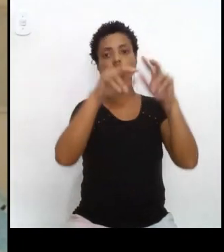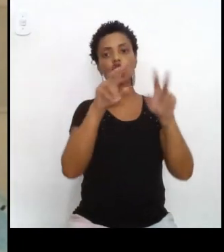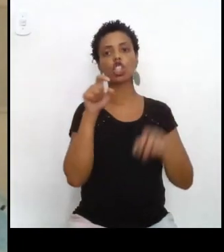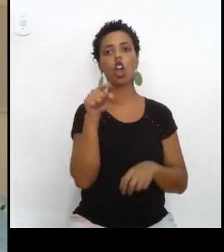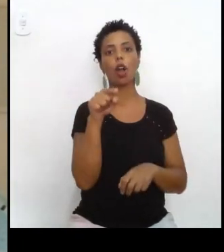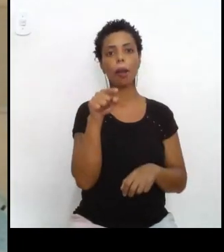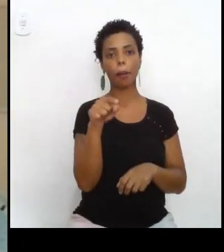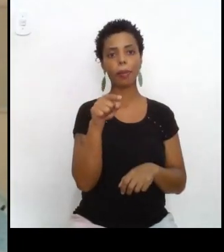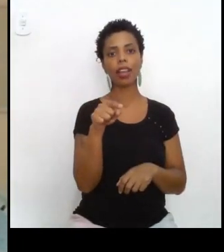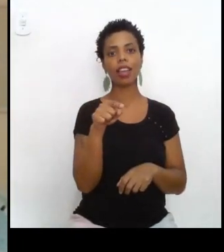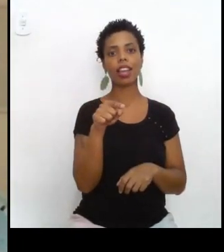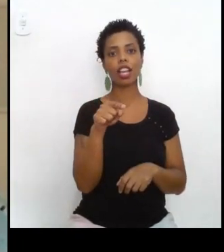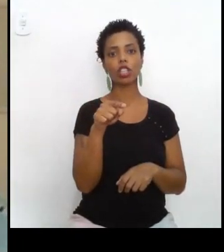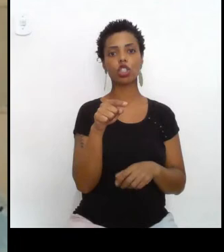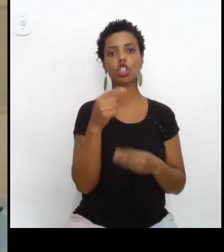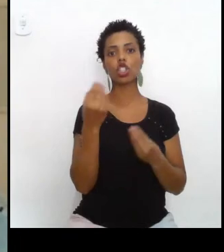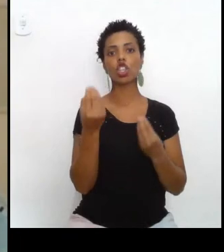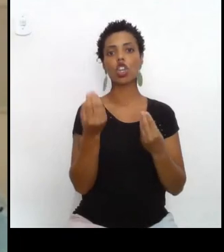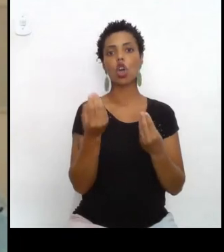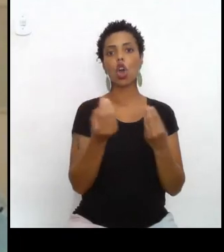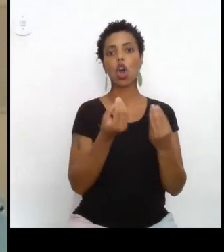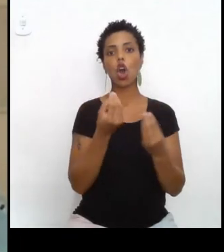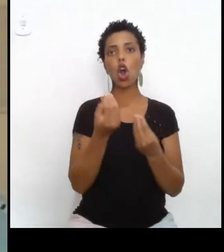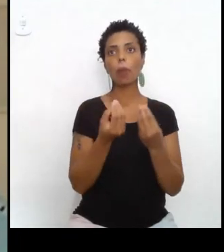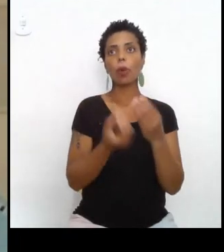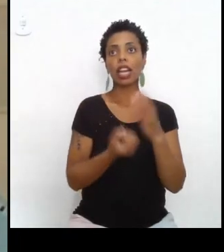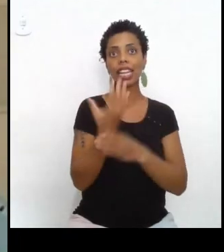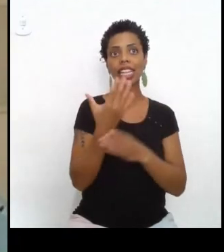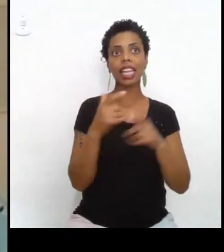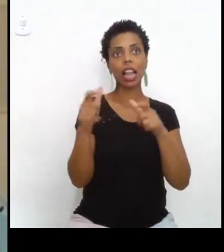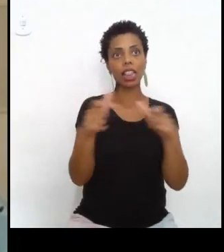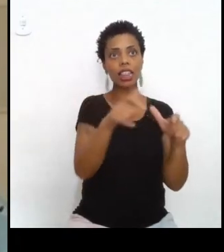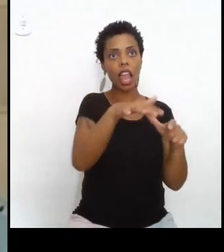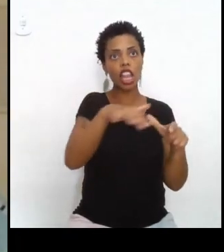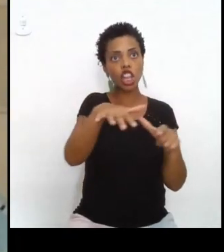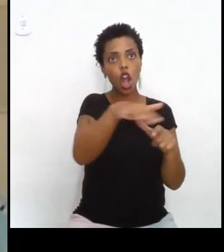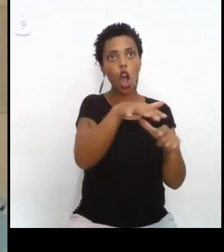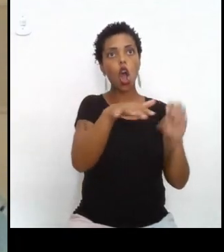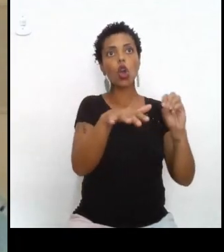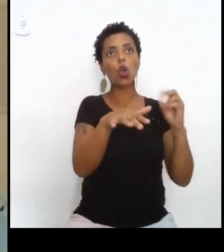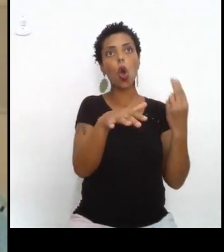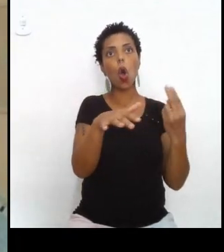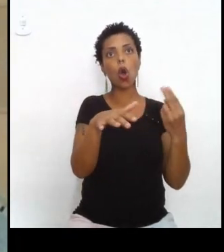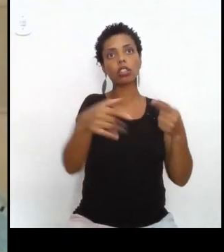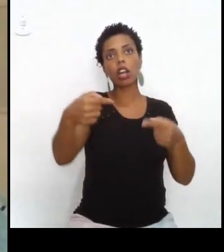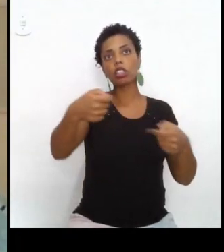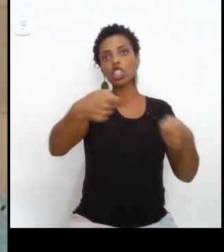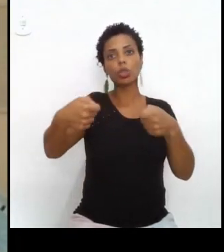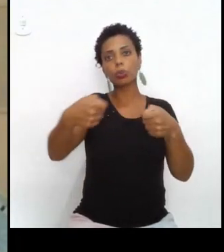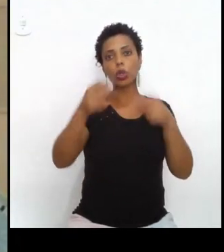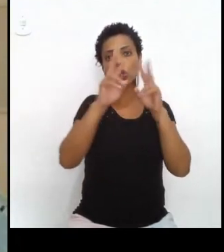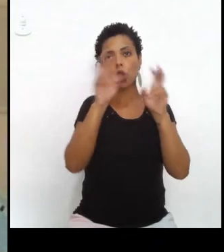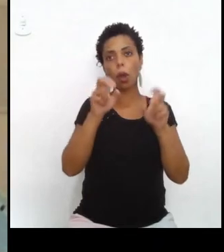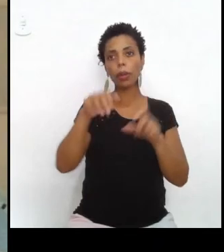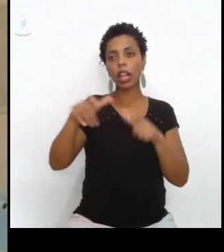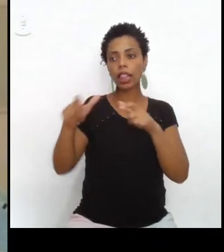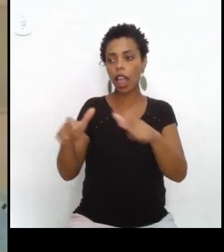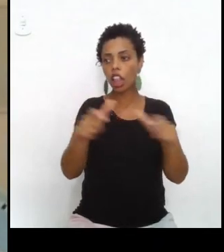dos territórios ou dessa disputa dos territórios ou das palavras de forma